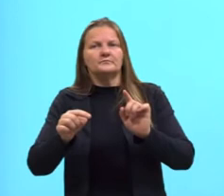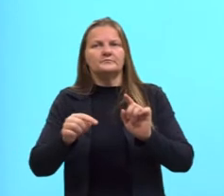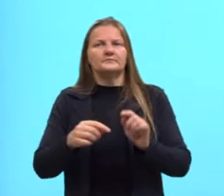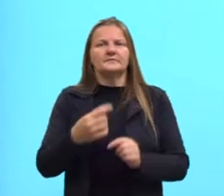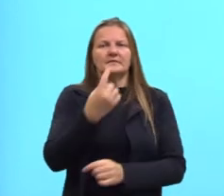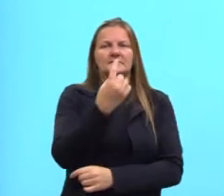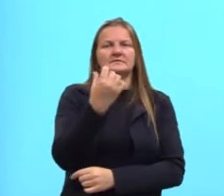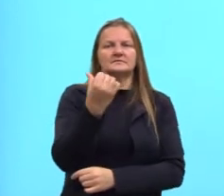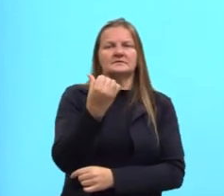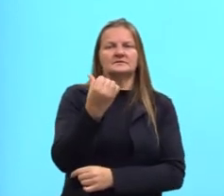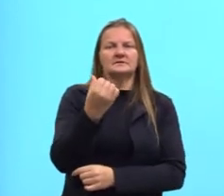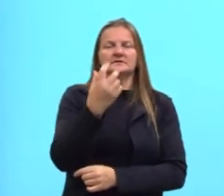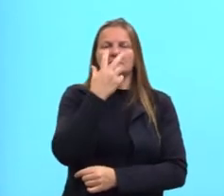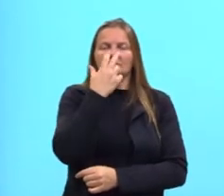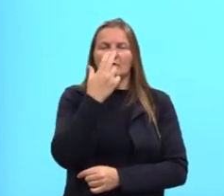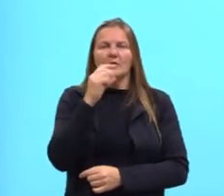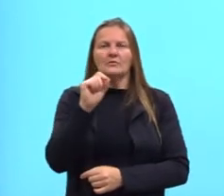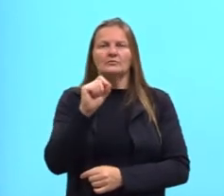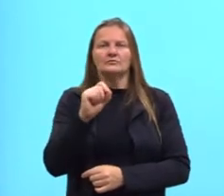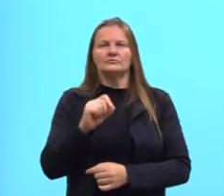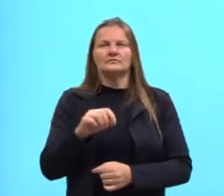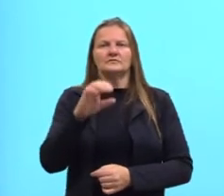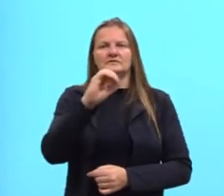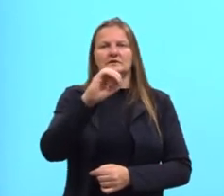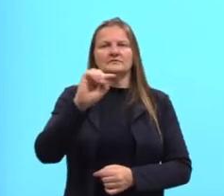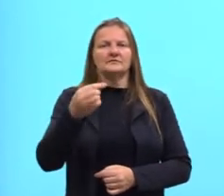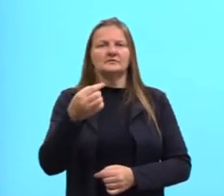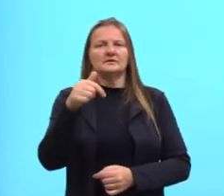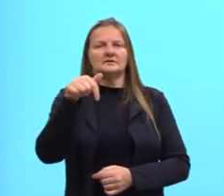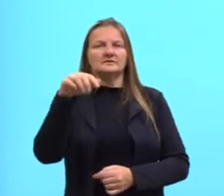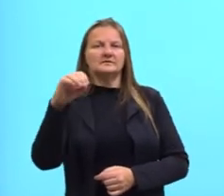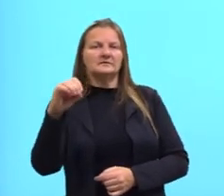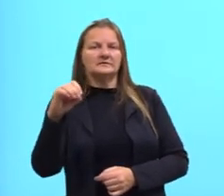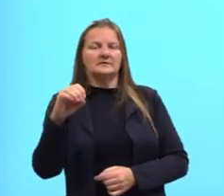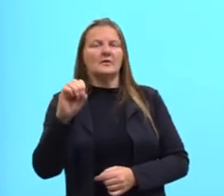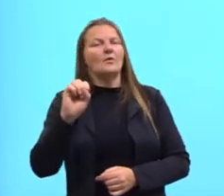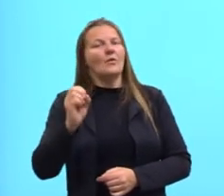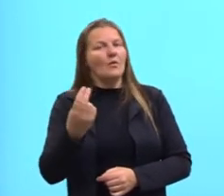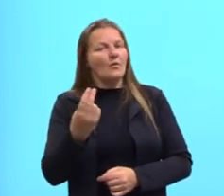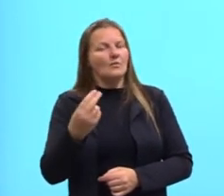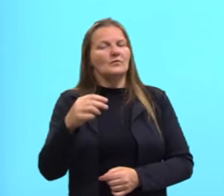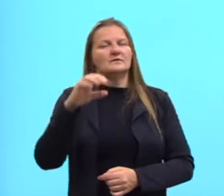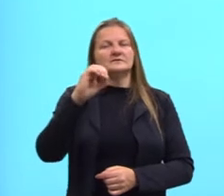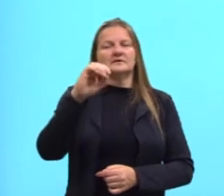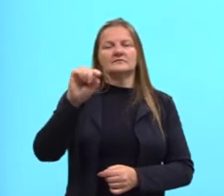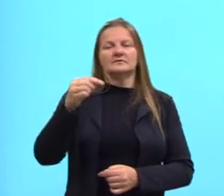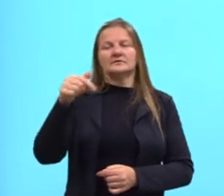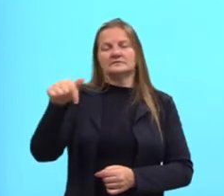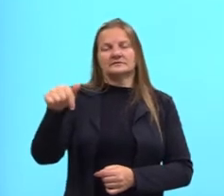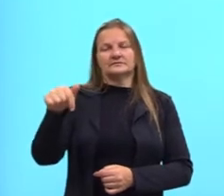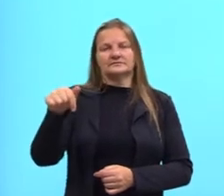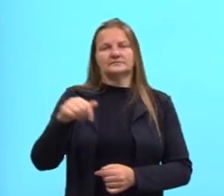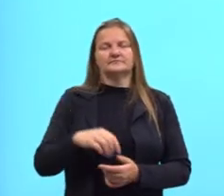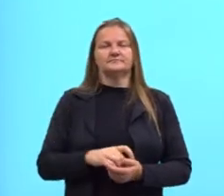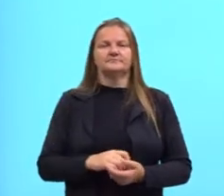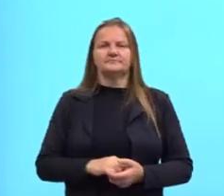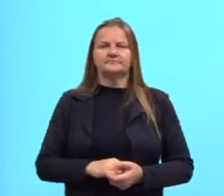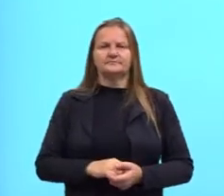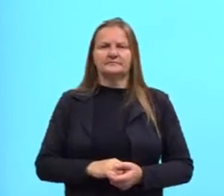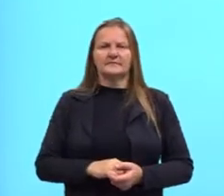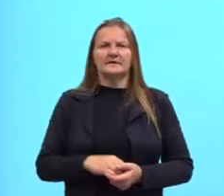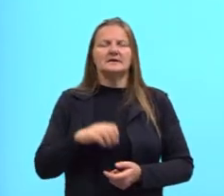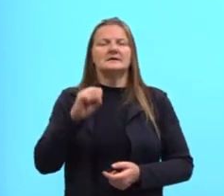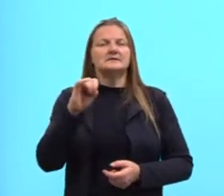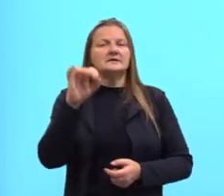setenta por cento nós apresentamos aqui por 0,70 ou 0,7 e quando